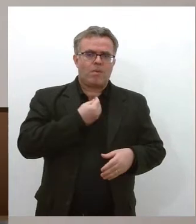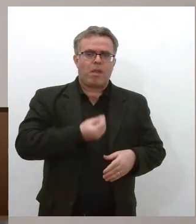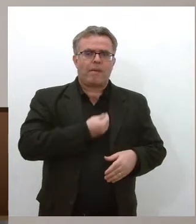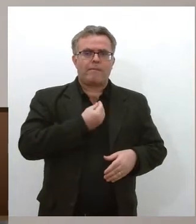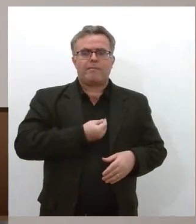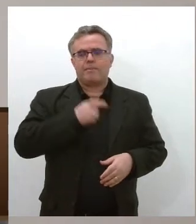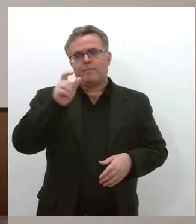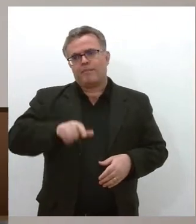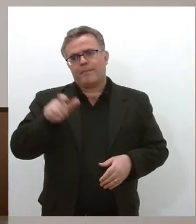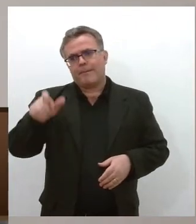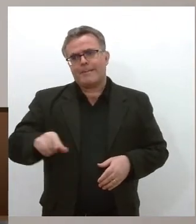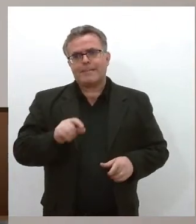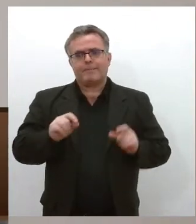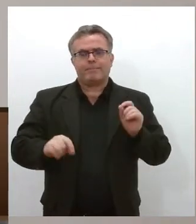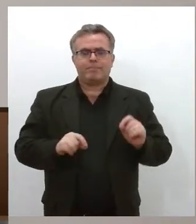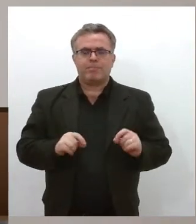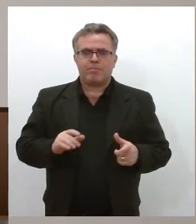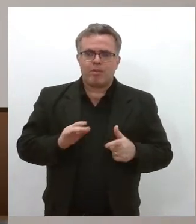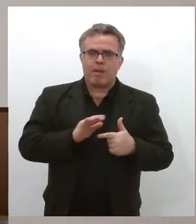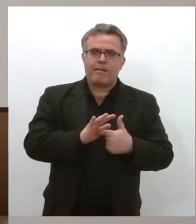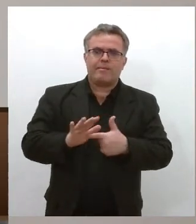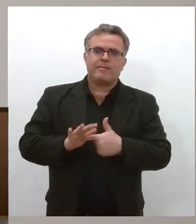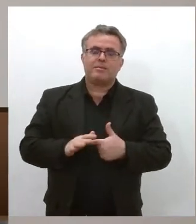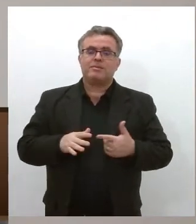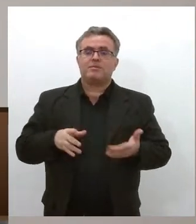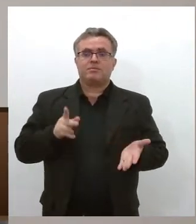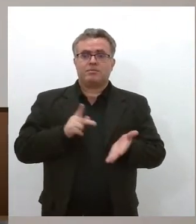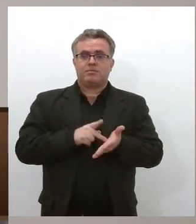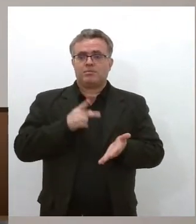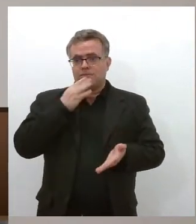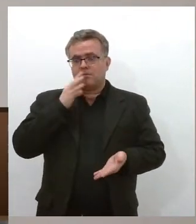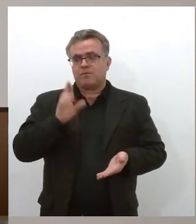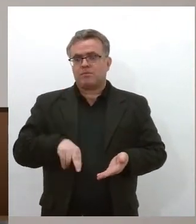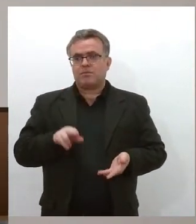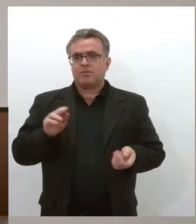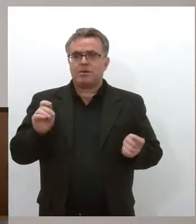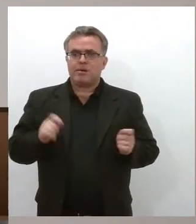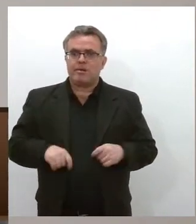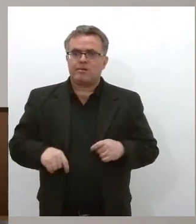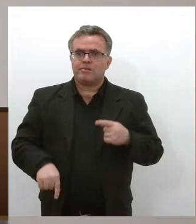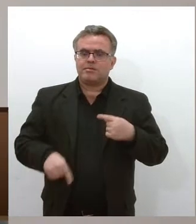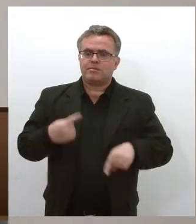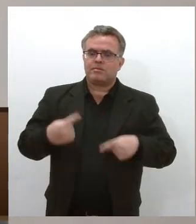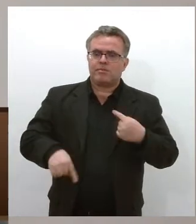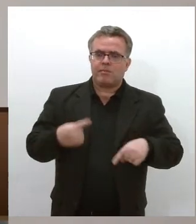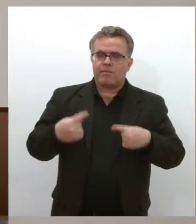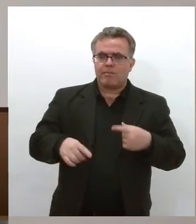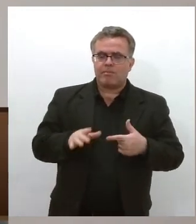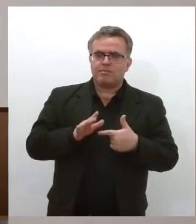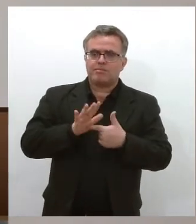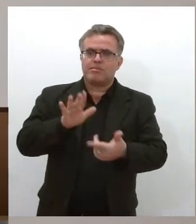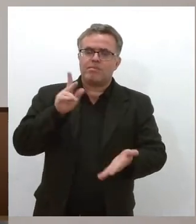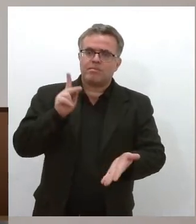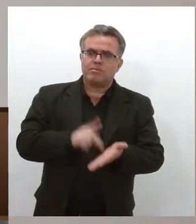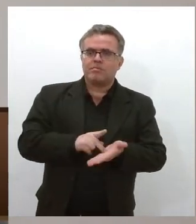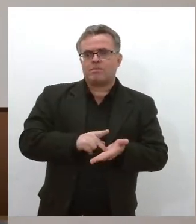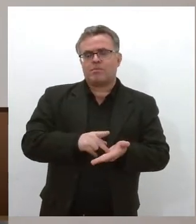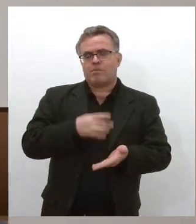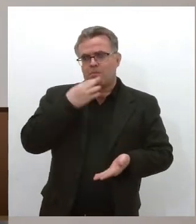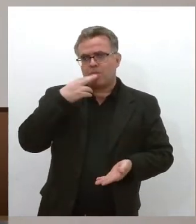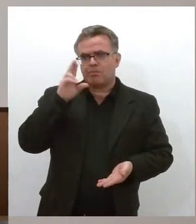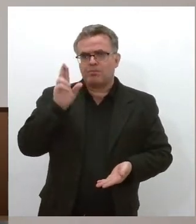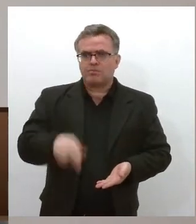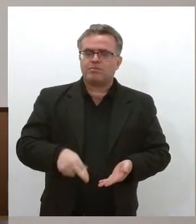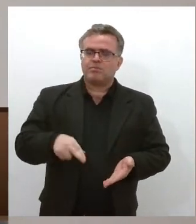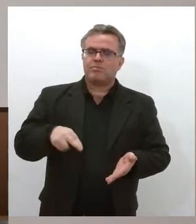trouxe, e coloca junto, de fato a gente consegue elaborar políticas públicas mais efetivas, mais assertivas, que